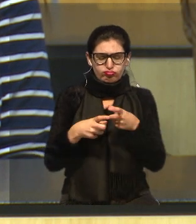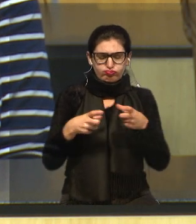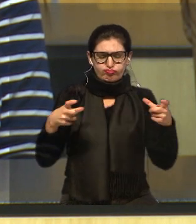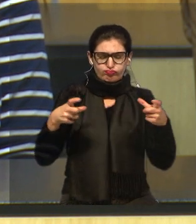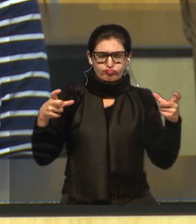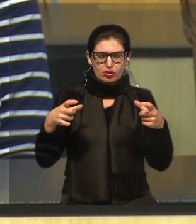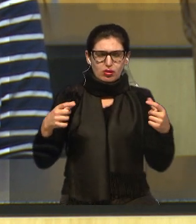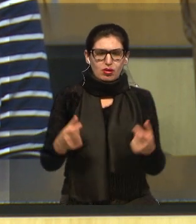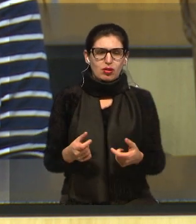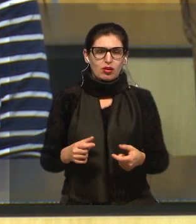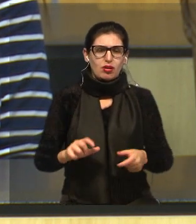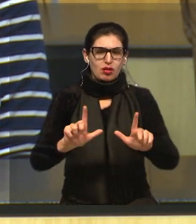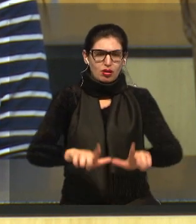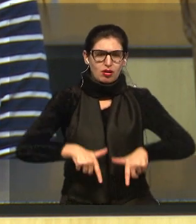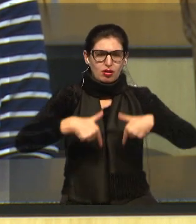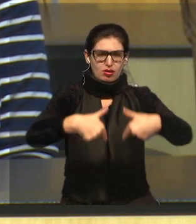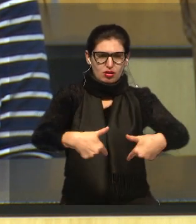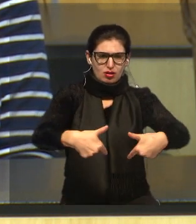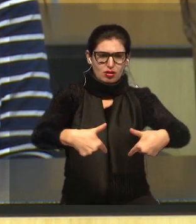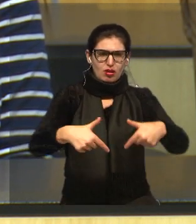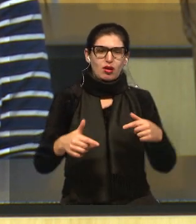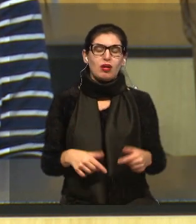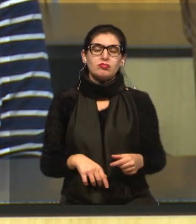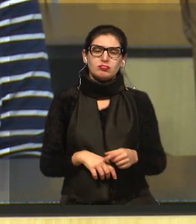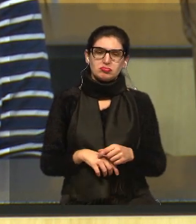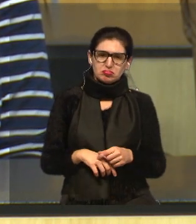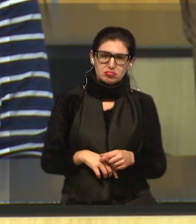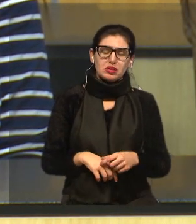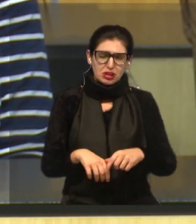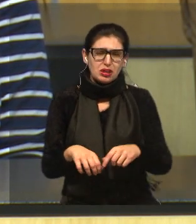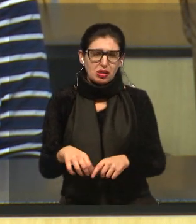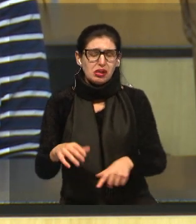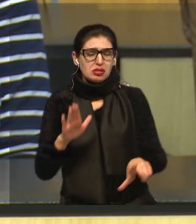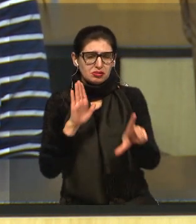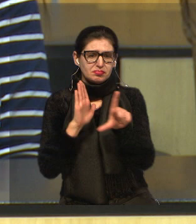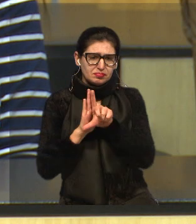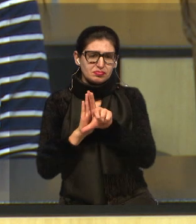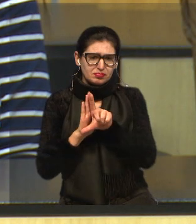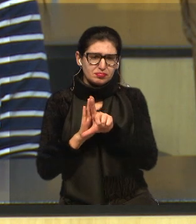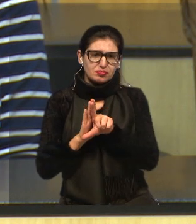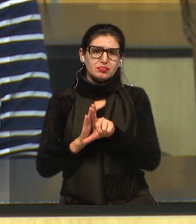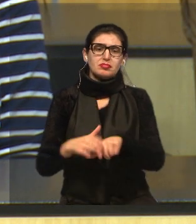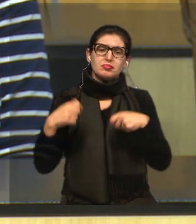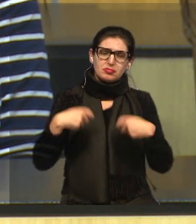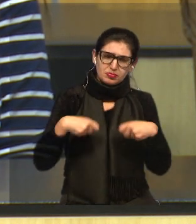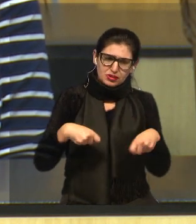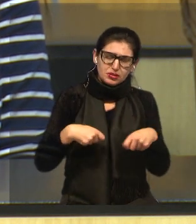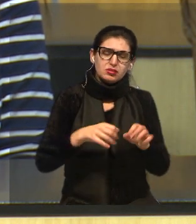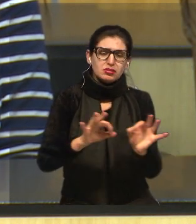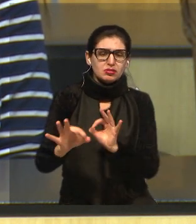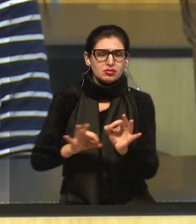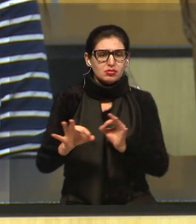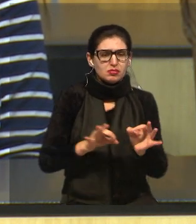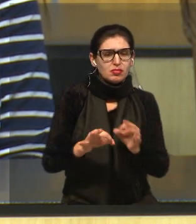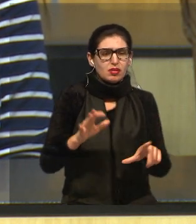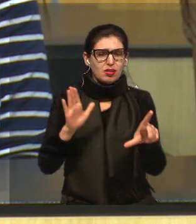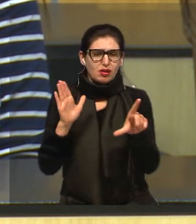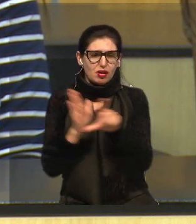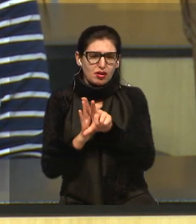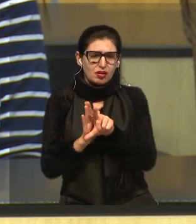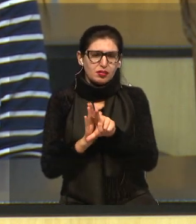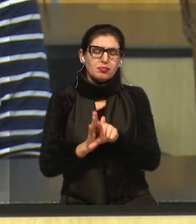promulgar legislações, e para mim será uma grande honra trabalhar para que ela seja executada em prol dos